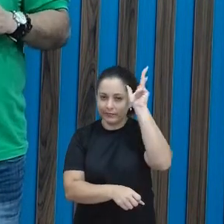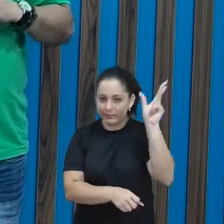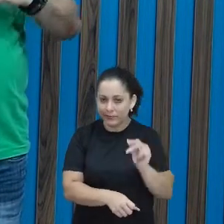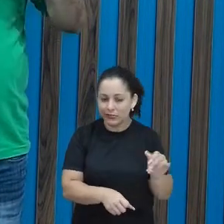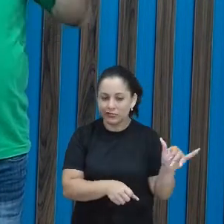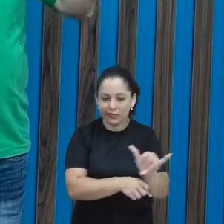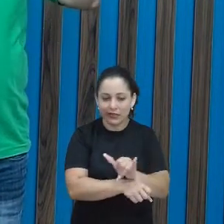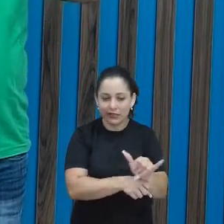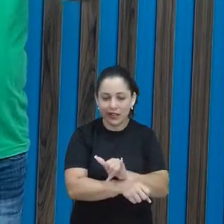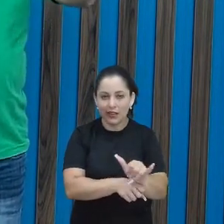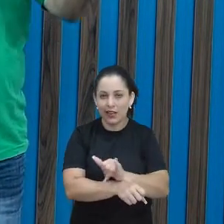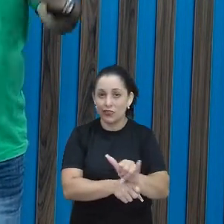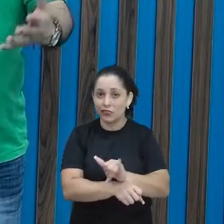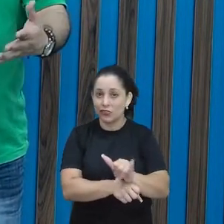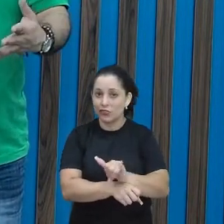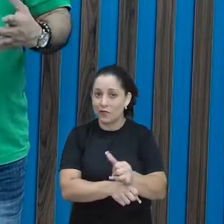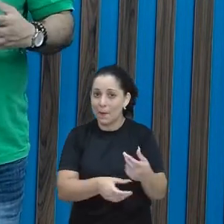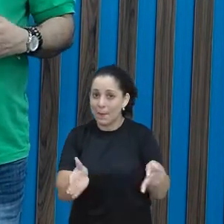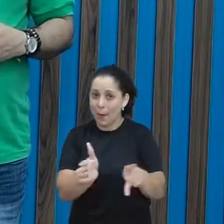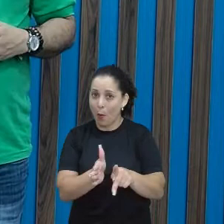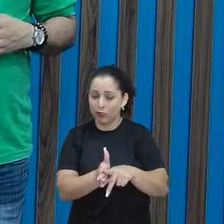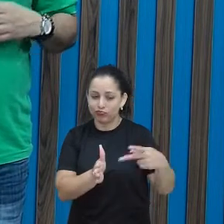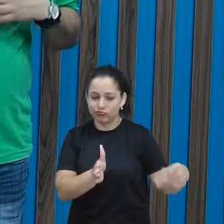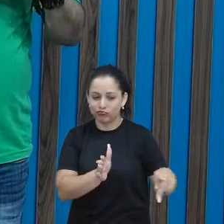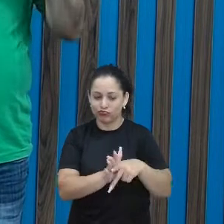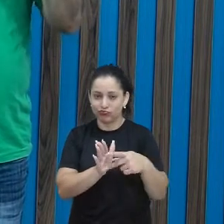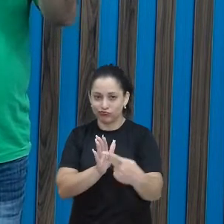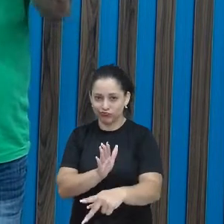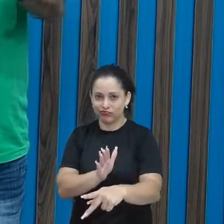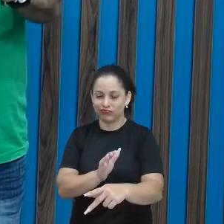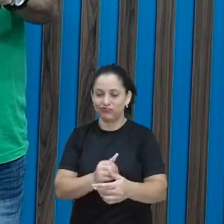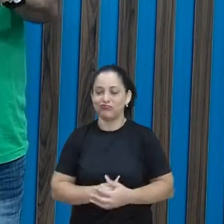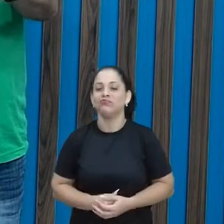para a questão da